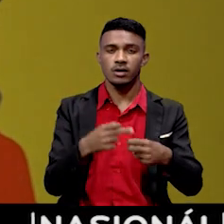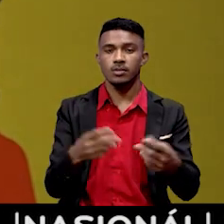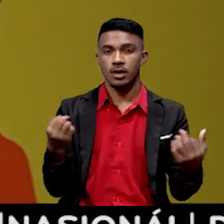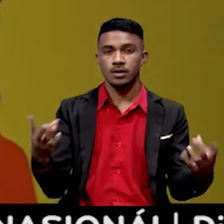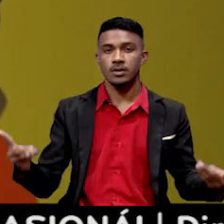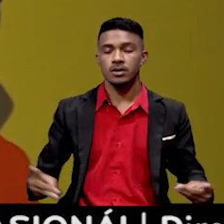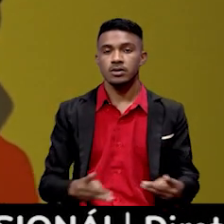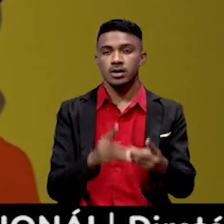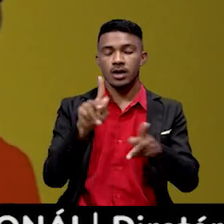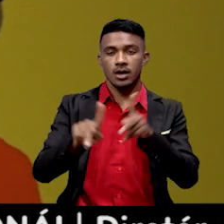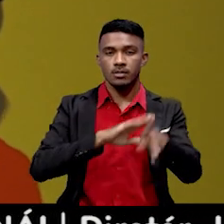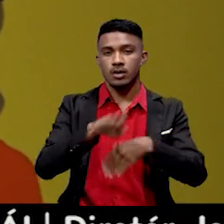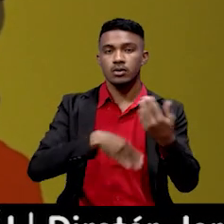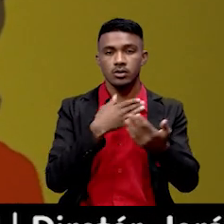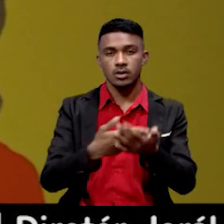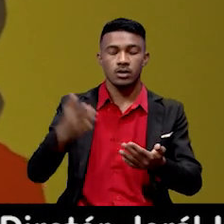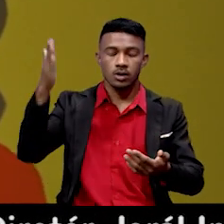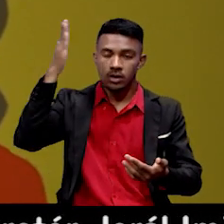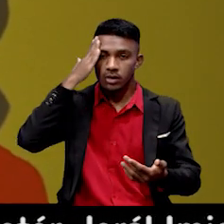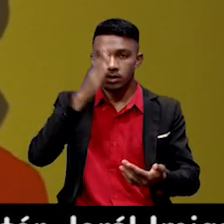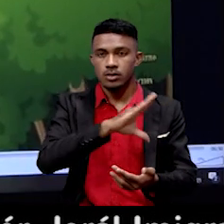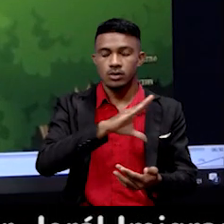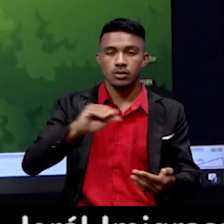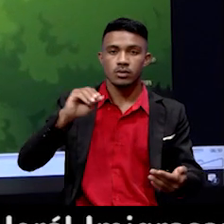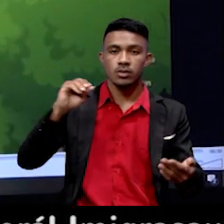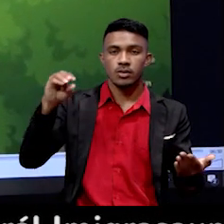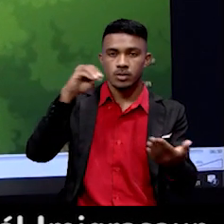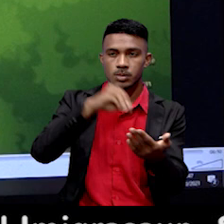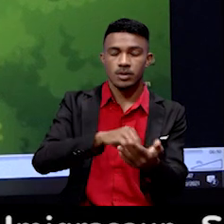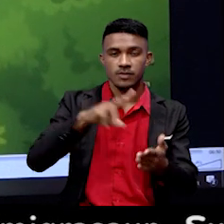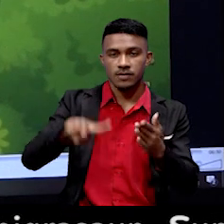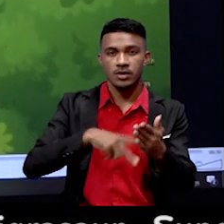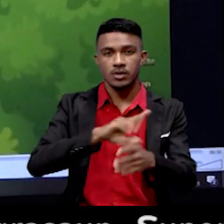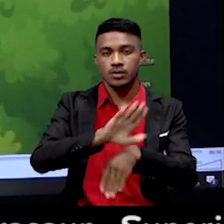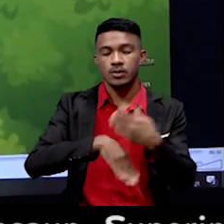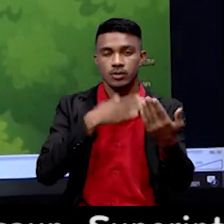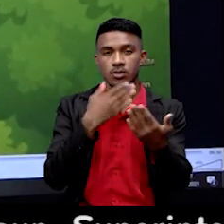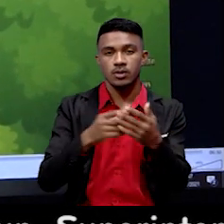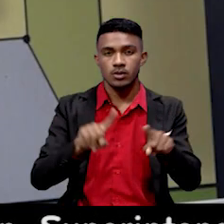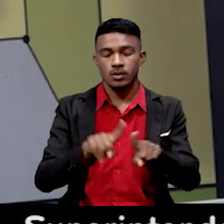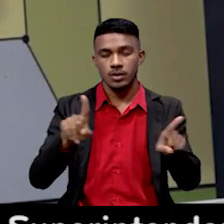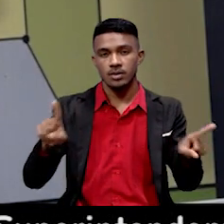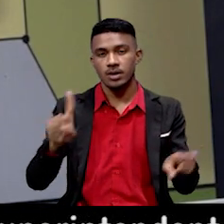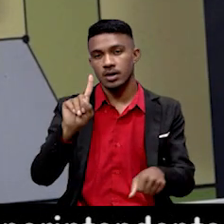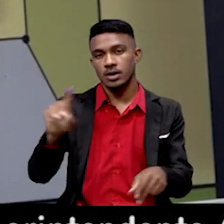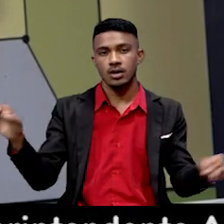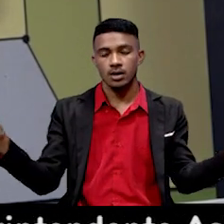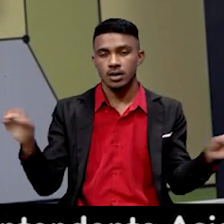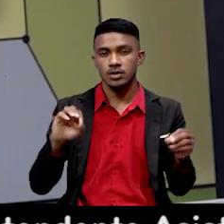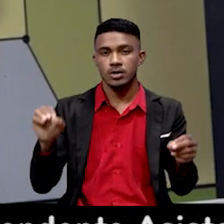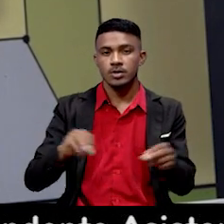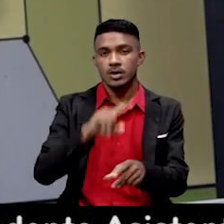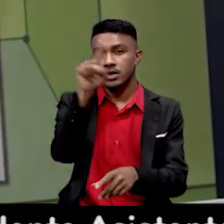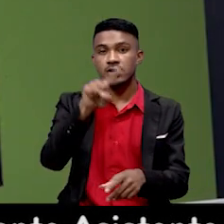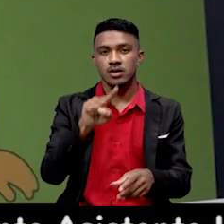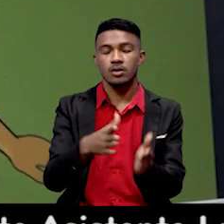kona ba ema hotu niha noin, no perspectiva ba ni produto hirak ne. Mai be, ida nila sai questão bot